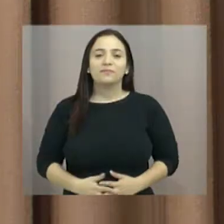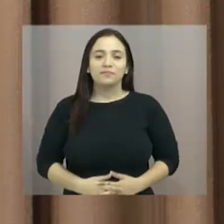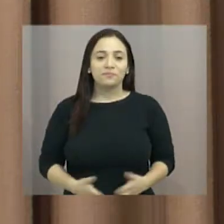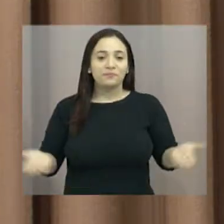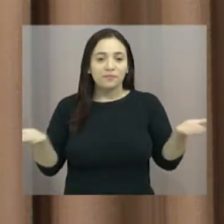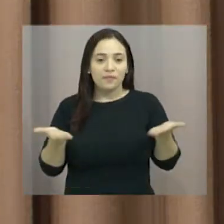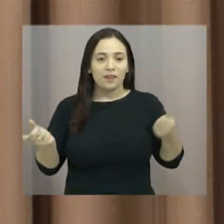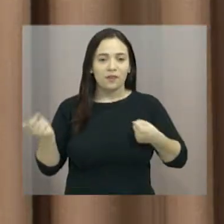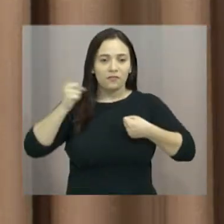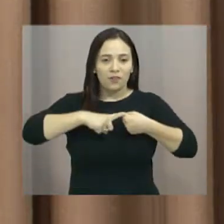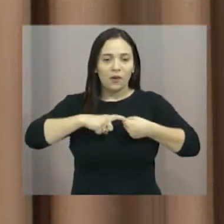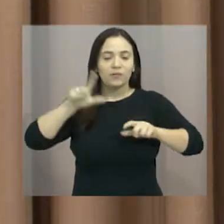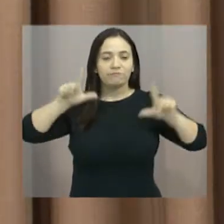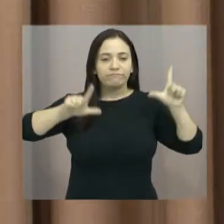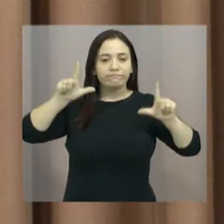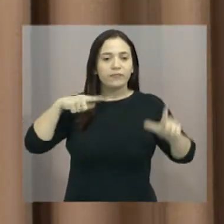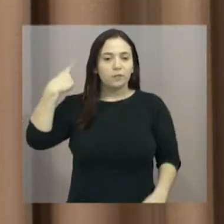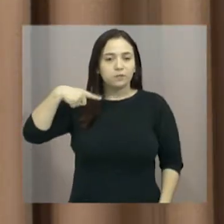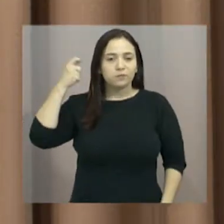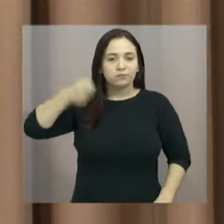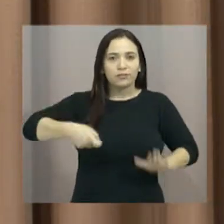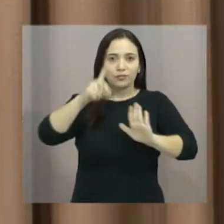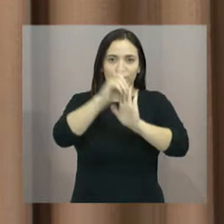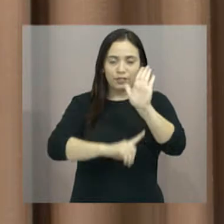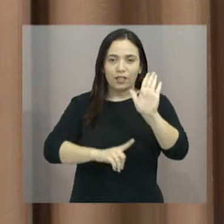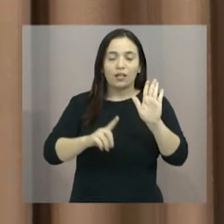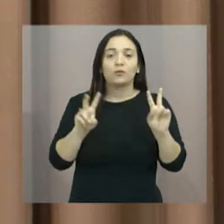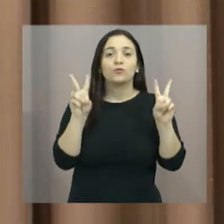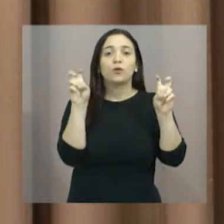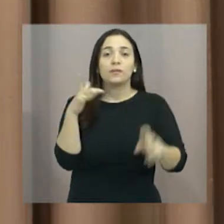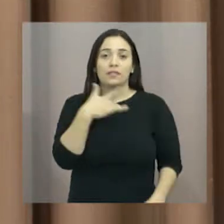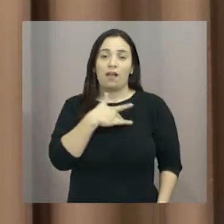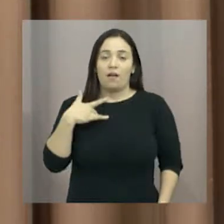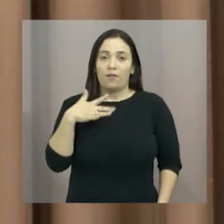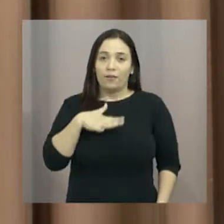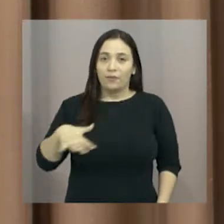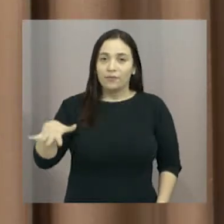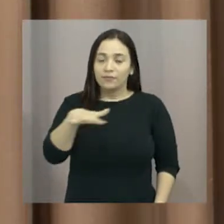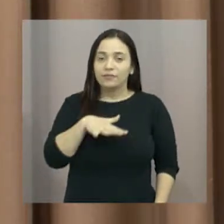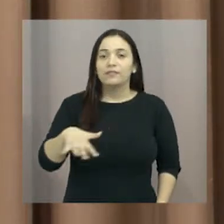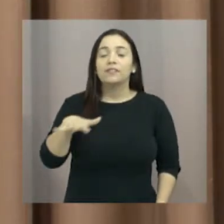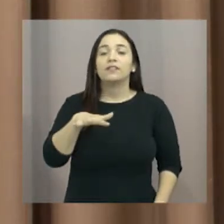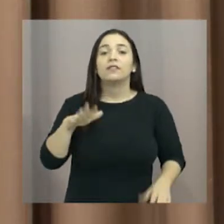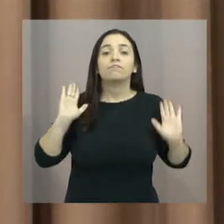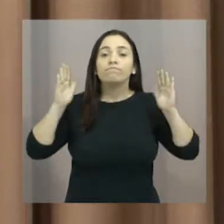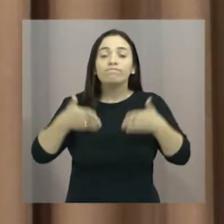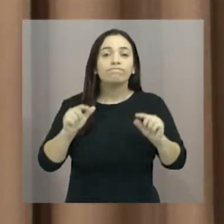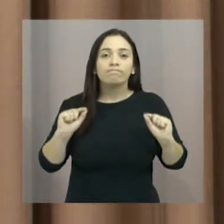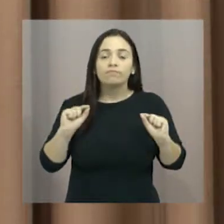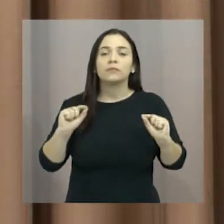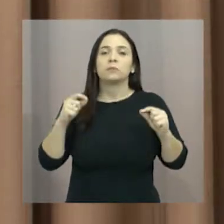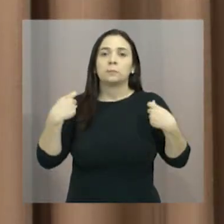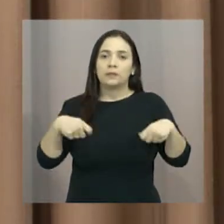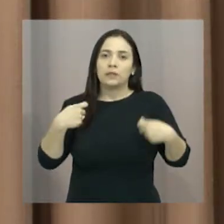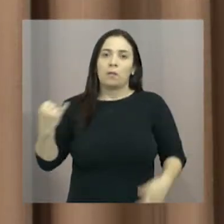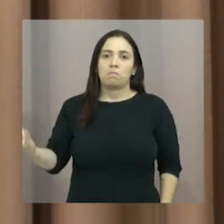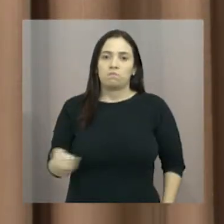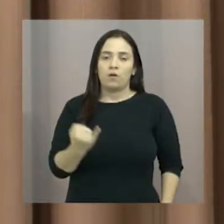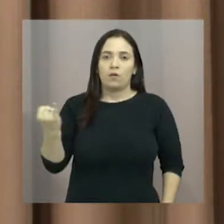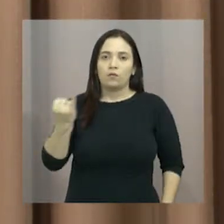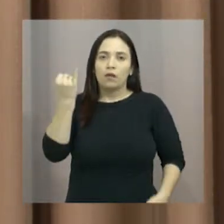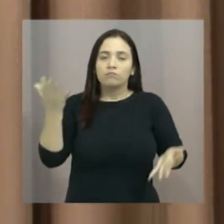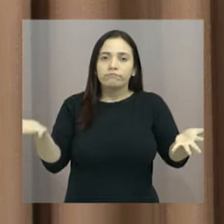Estamos de volta, o programa É Direito de hoje, falando sobre saúde. O nosso principal foco é tratar da importância do atendimento